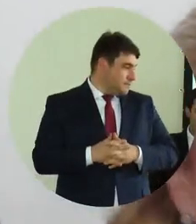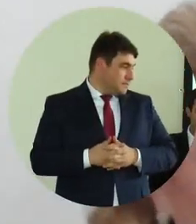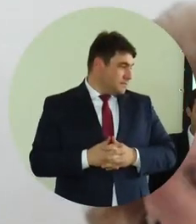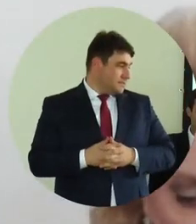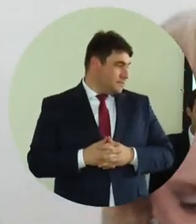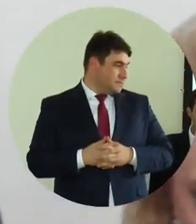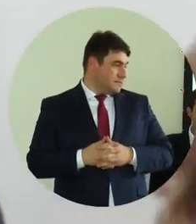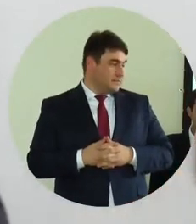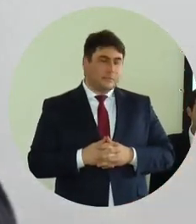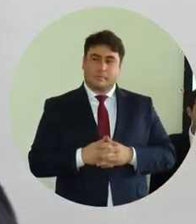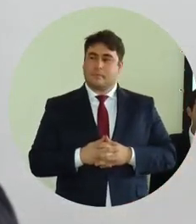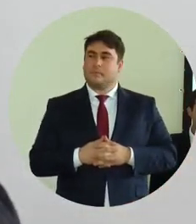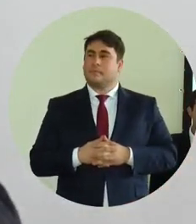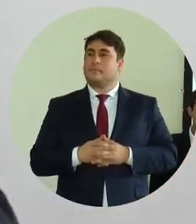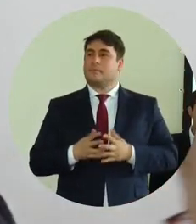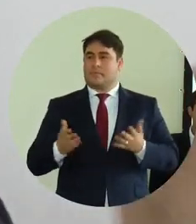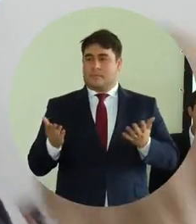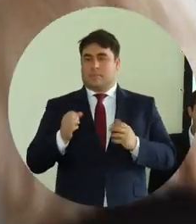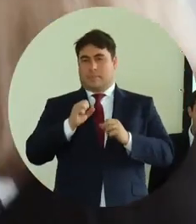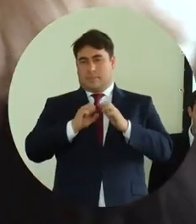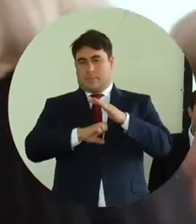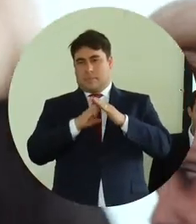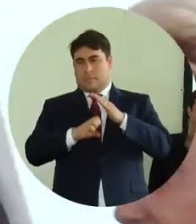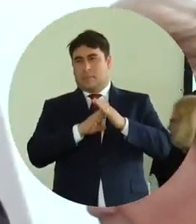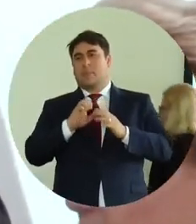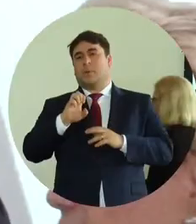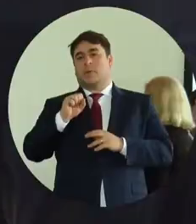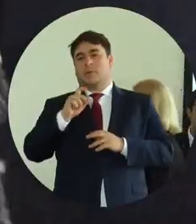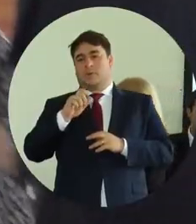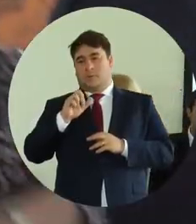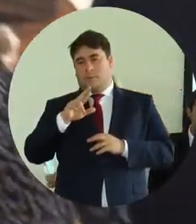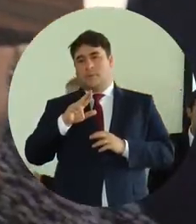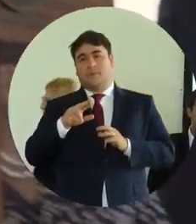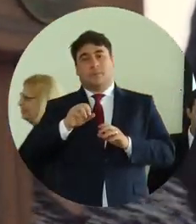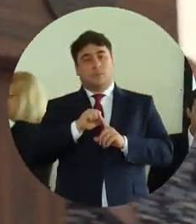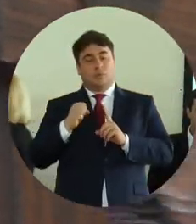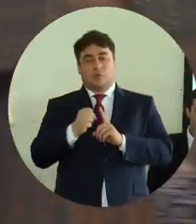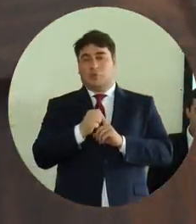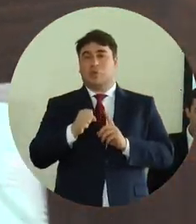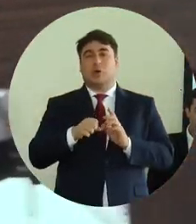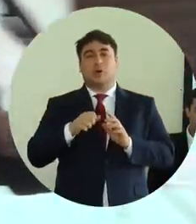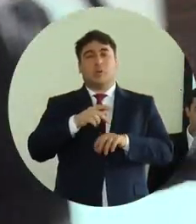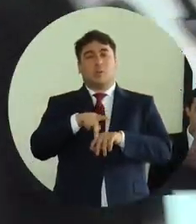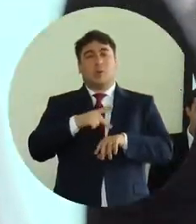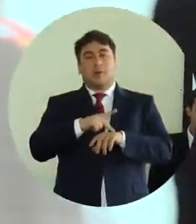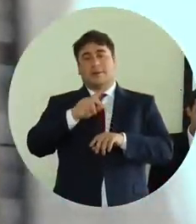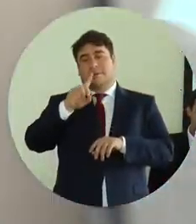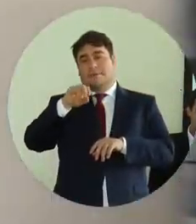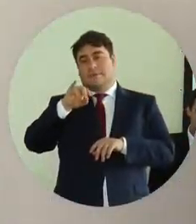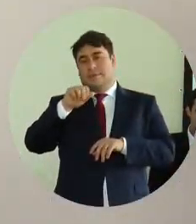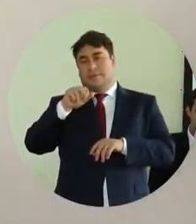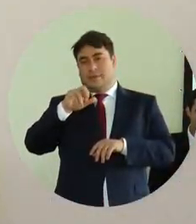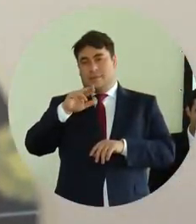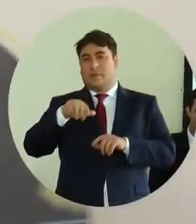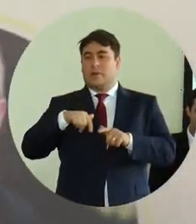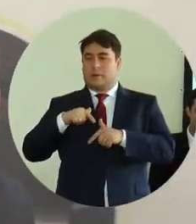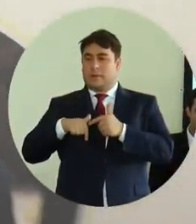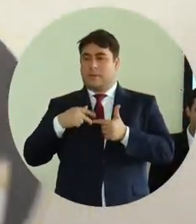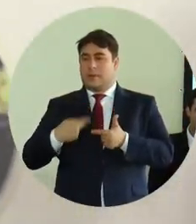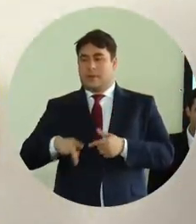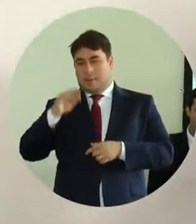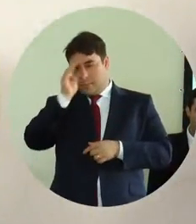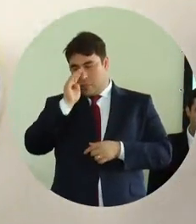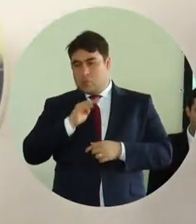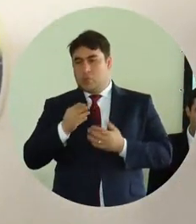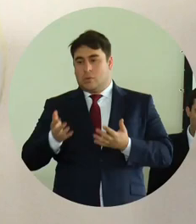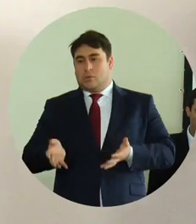A empresa Specialisterne Brasil é uma empresa social dinamarquesa que atua há quase 2 anos no Brasil. Promove